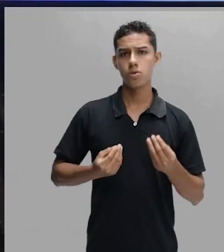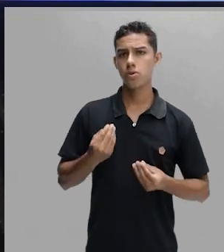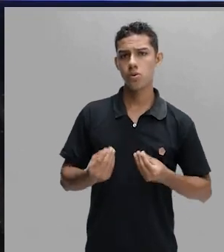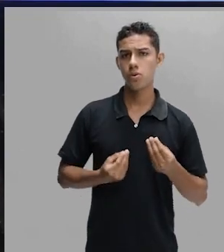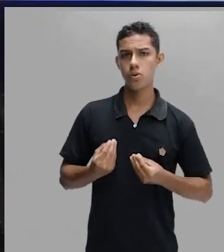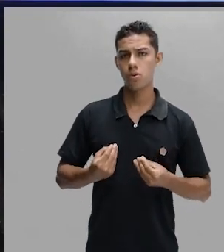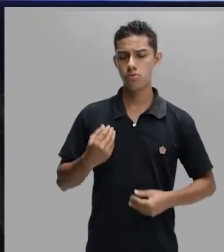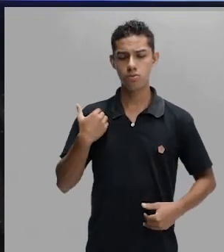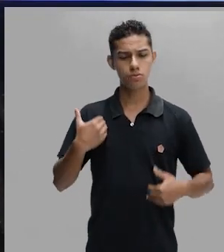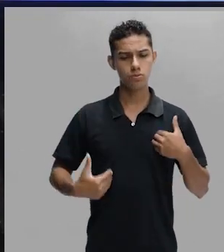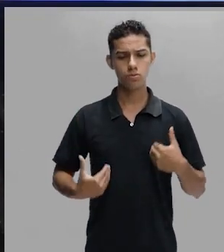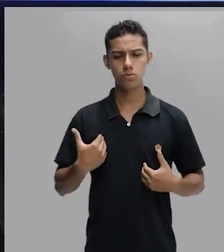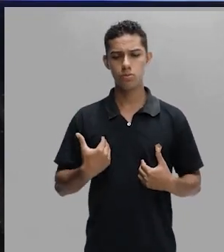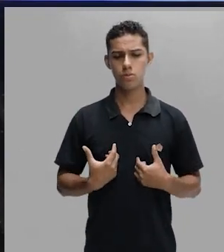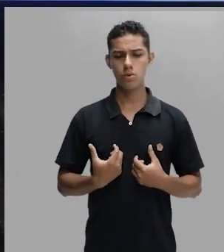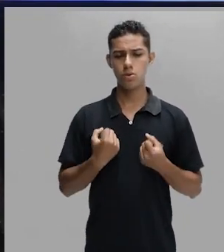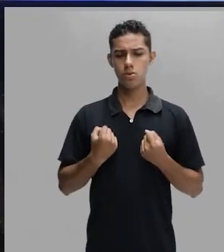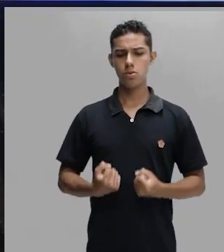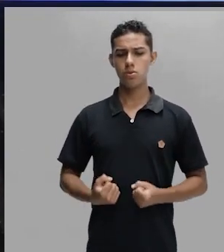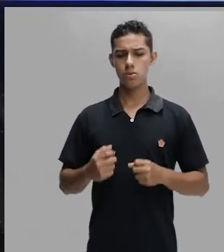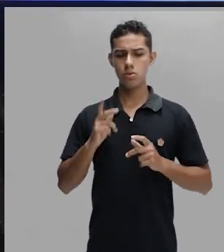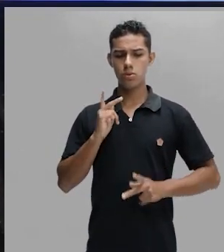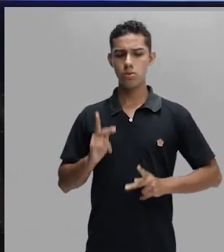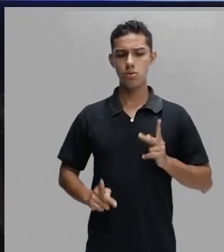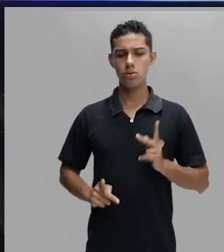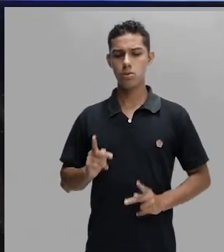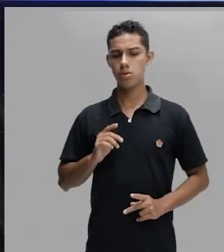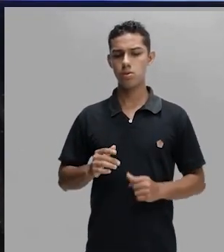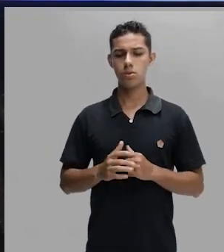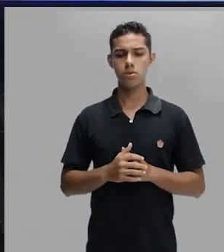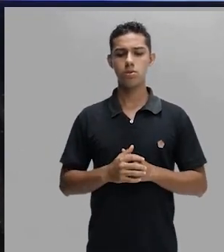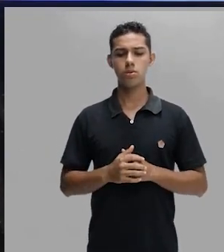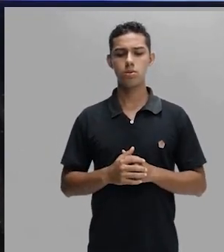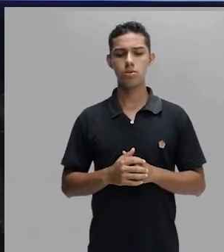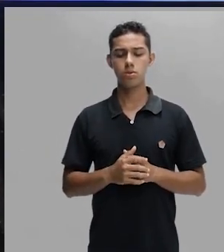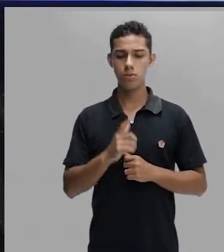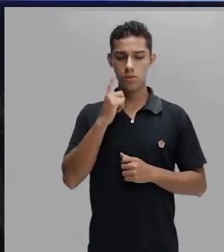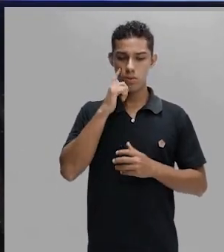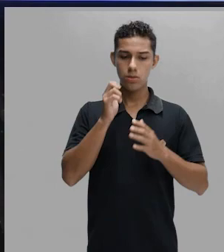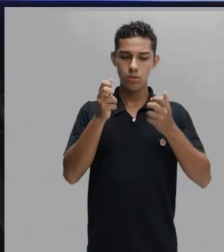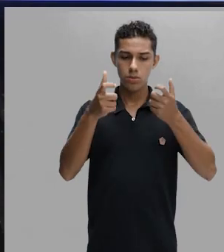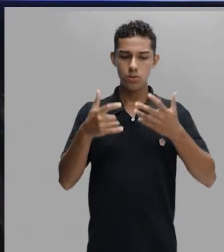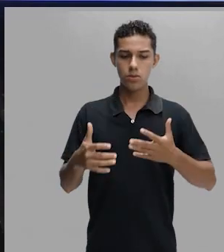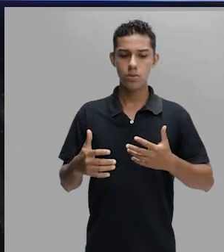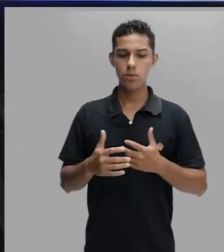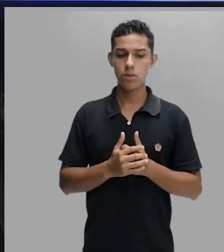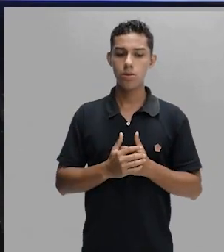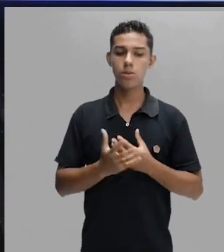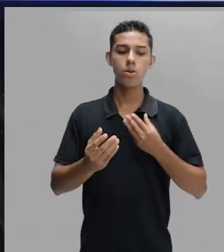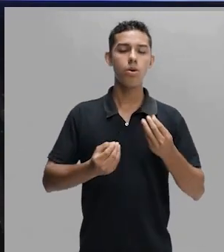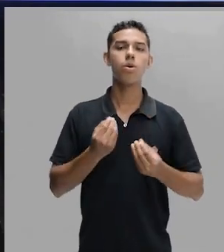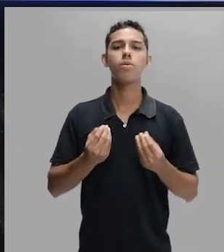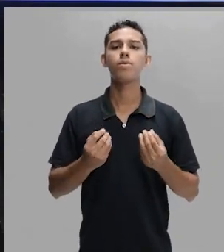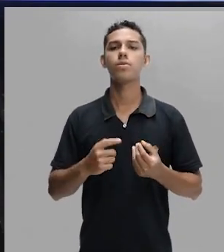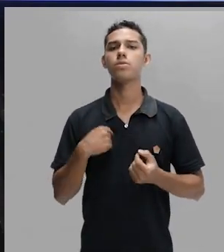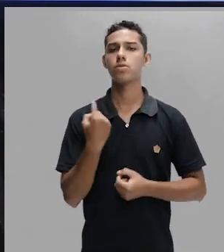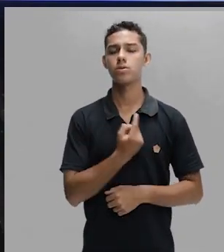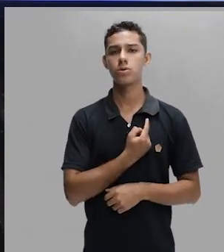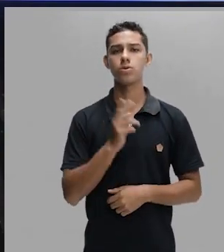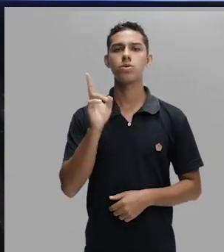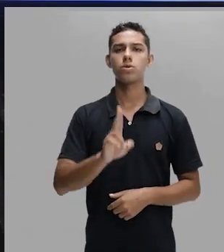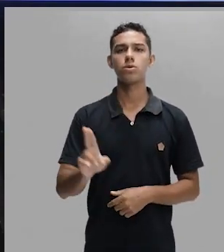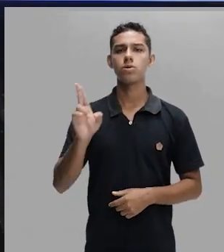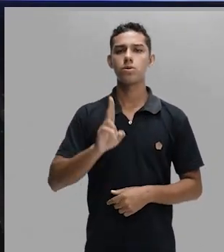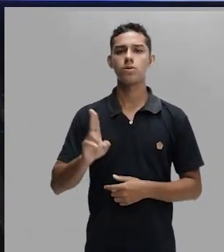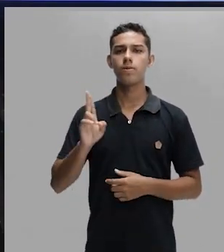vou sobrecarregar a estrutura do meu corpo? A ergonomia, turminha, a ergonomia fala aqui, é a forma que a gente utiliza,